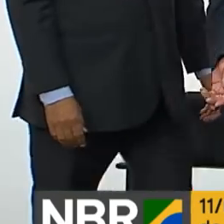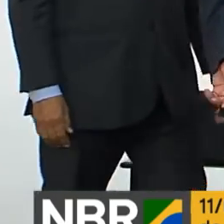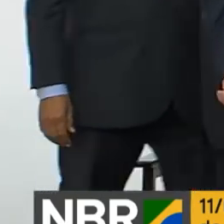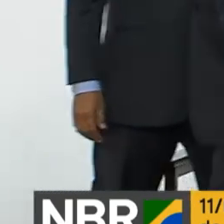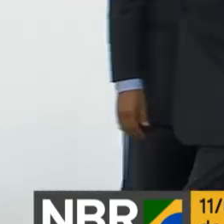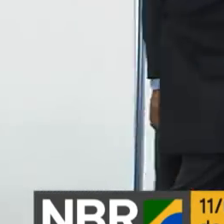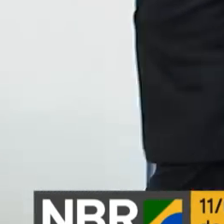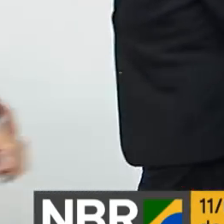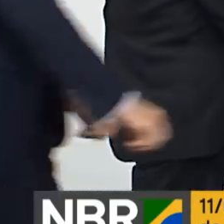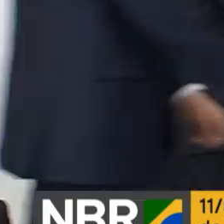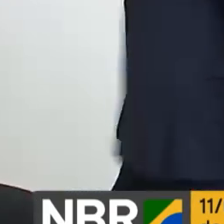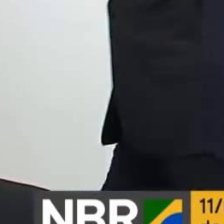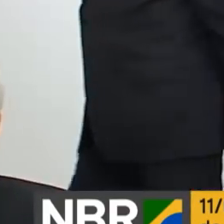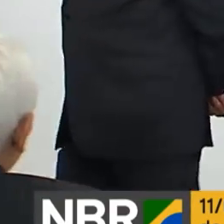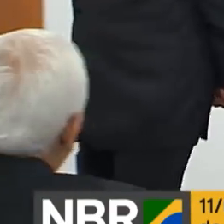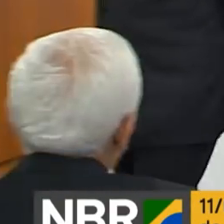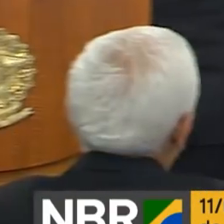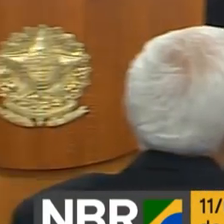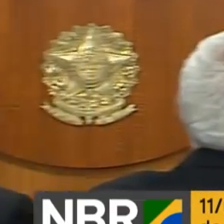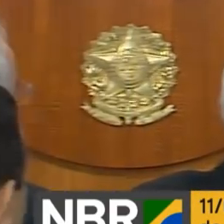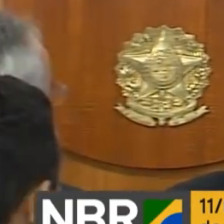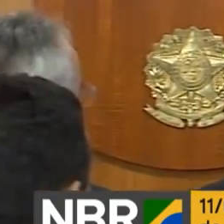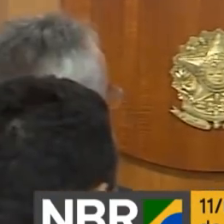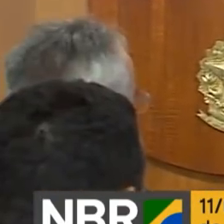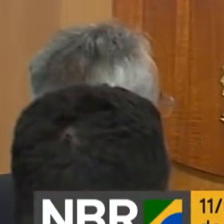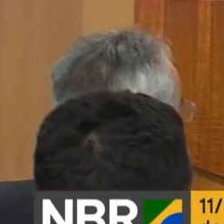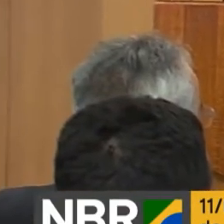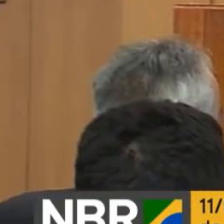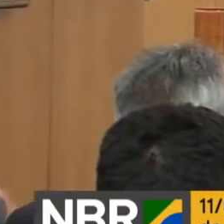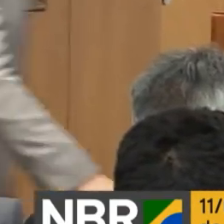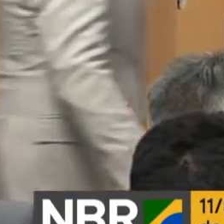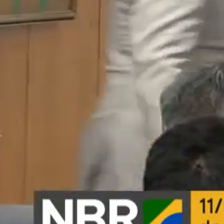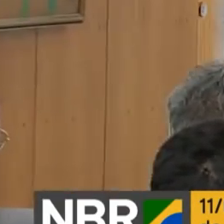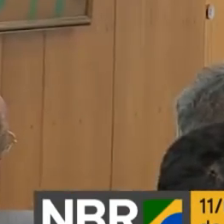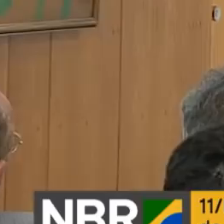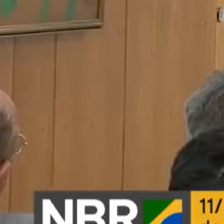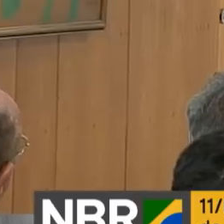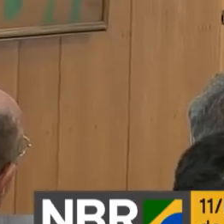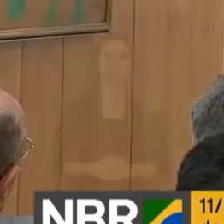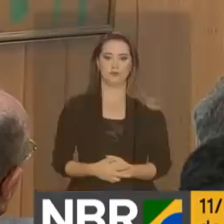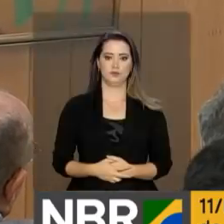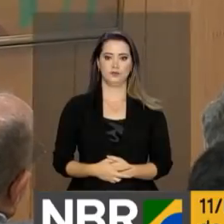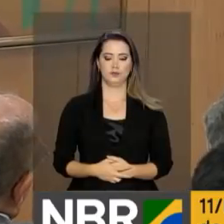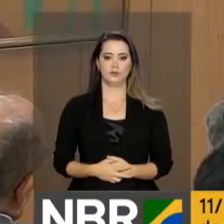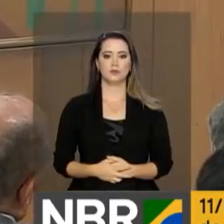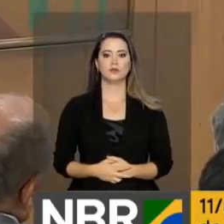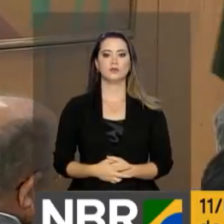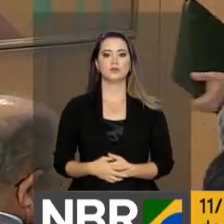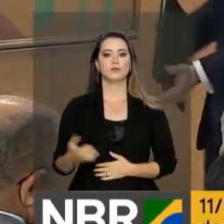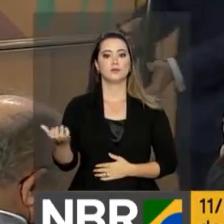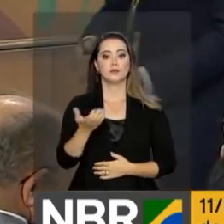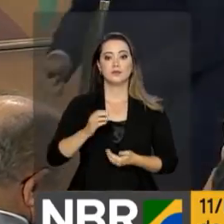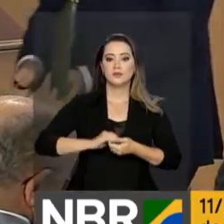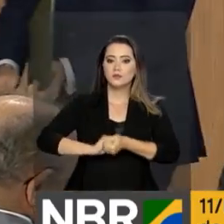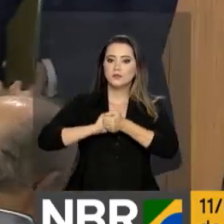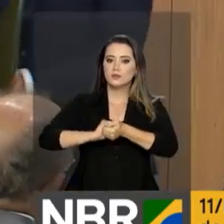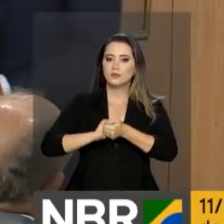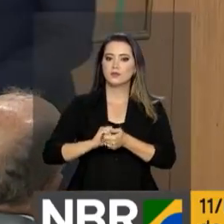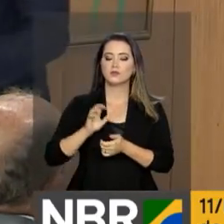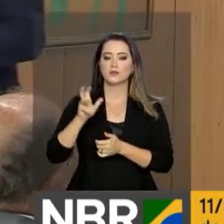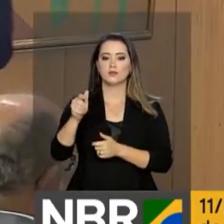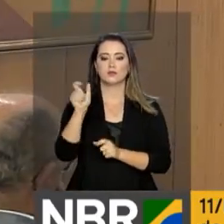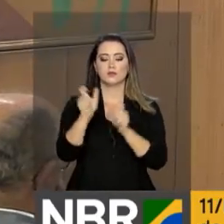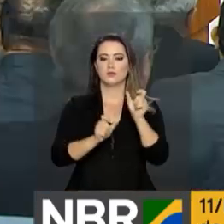com a palavra o senhor presidente da república michel temer mas eu quero naturalmente complementar todos